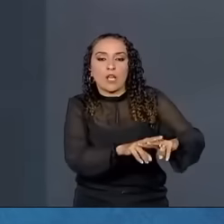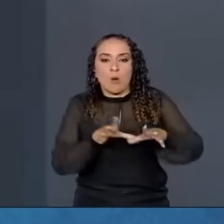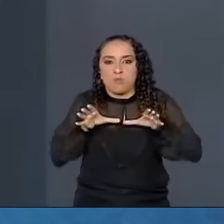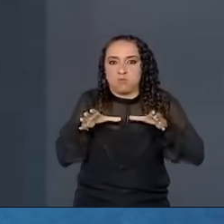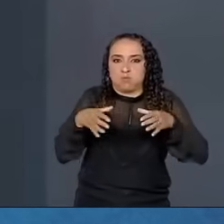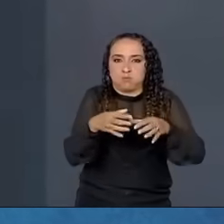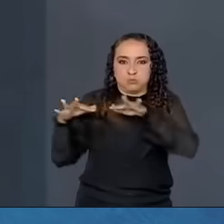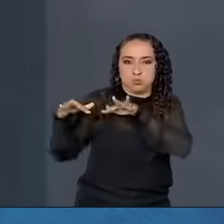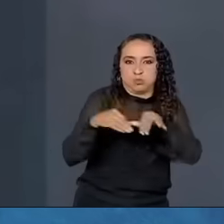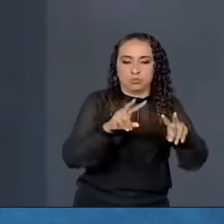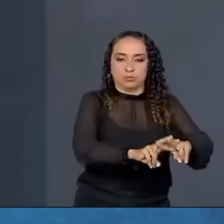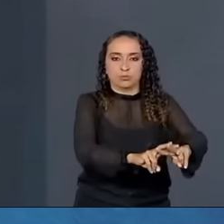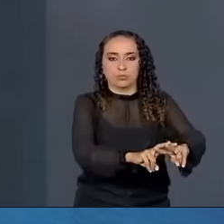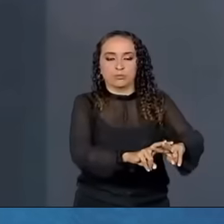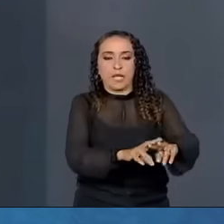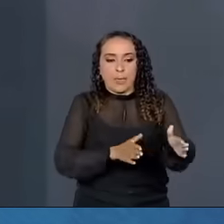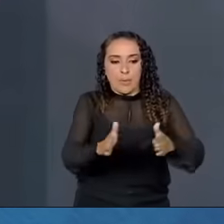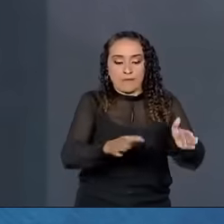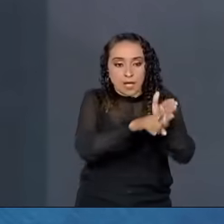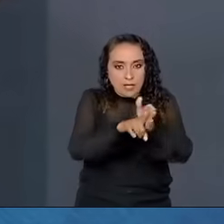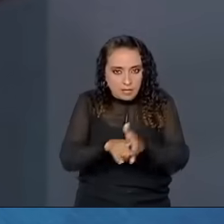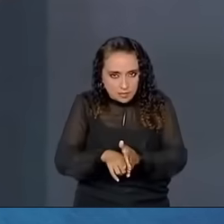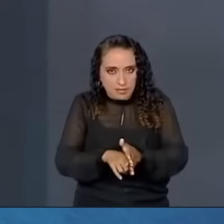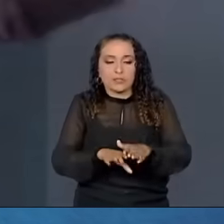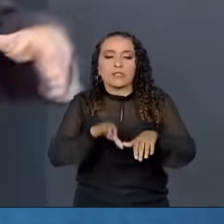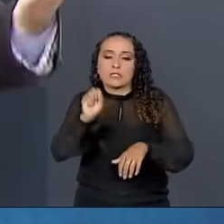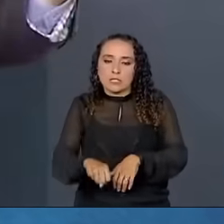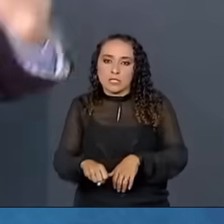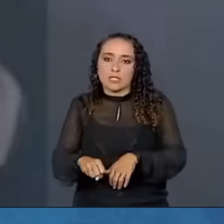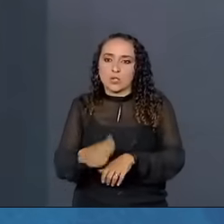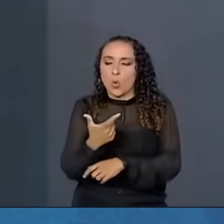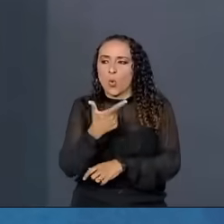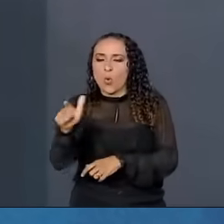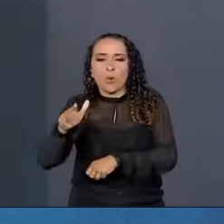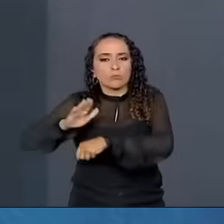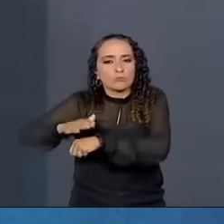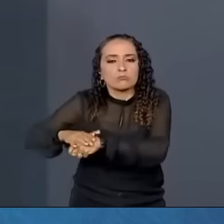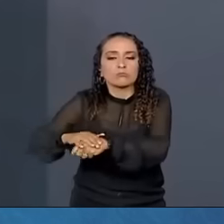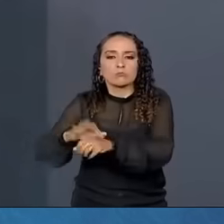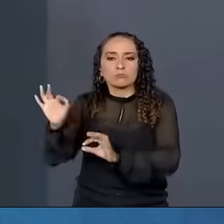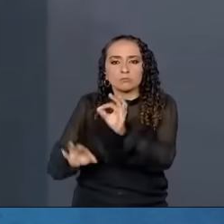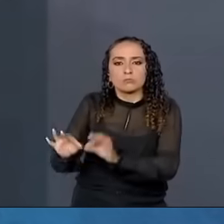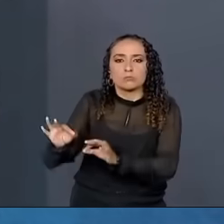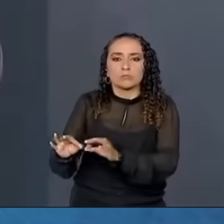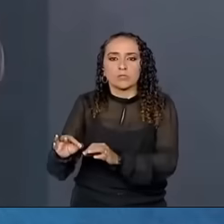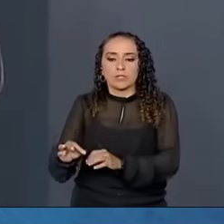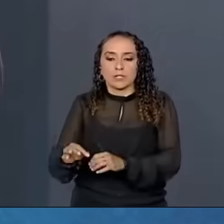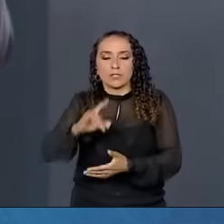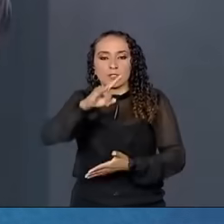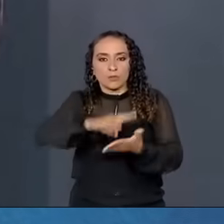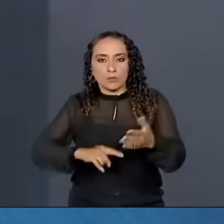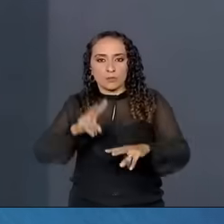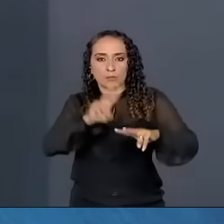massa. Na fase investigativa, e sim a adoção de outras medidas, a exemplo dos mandados de busca e